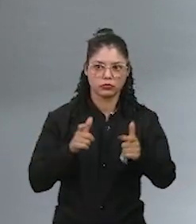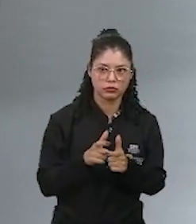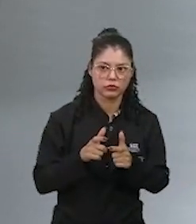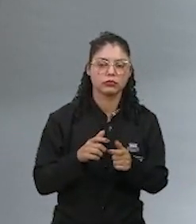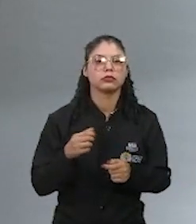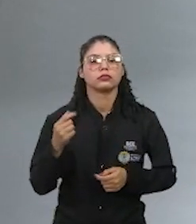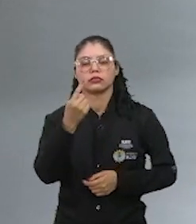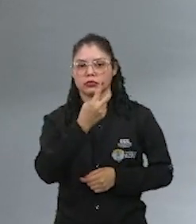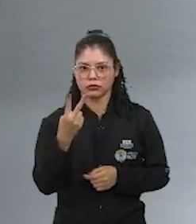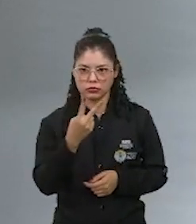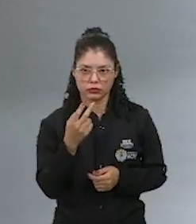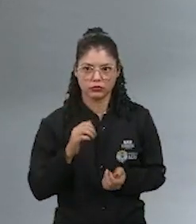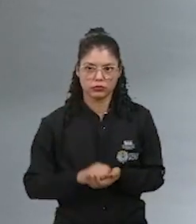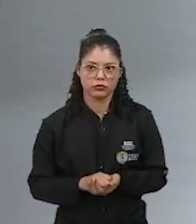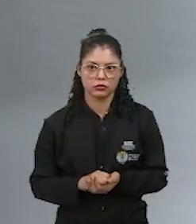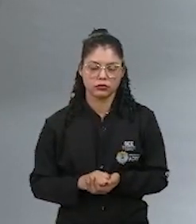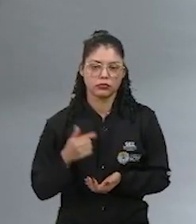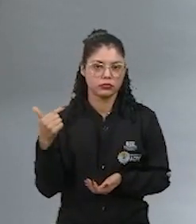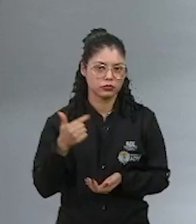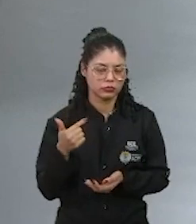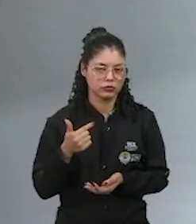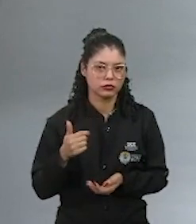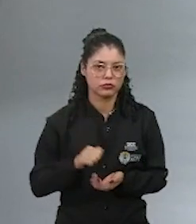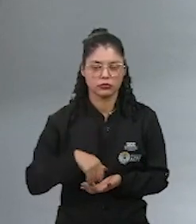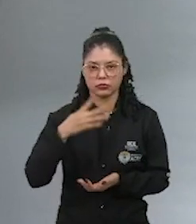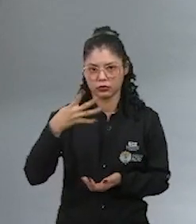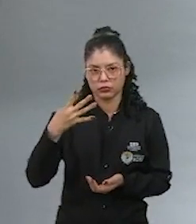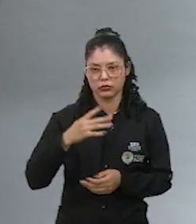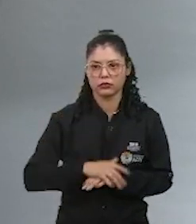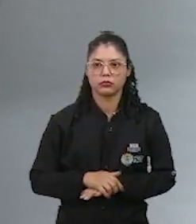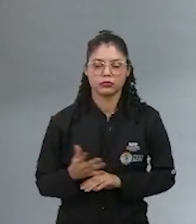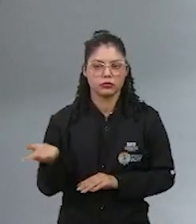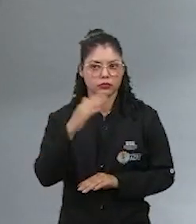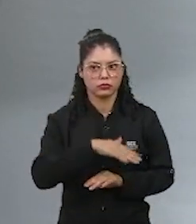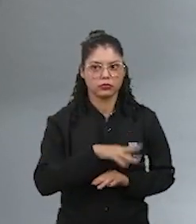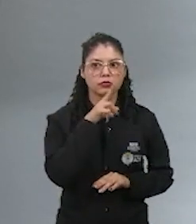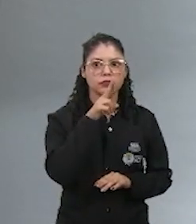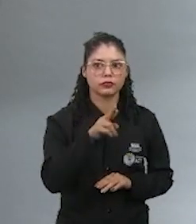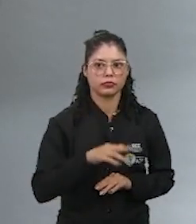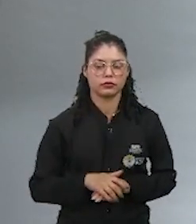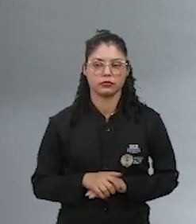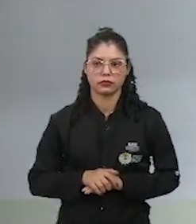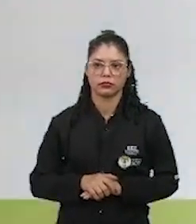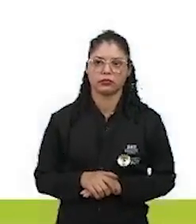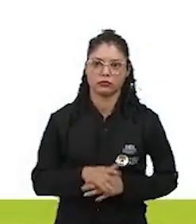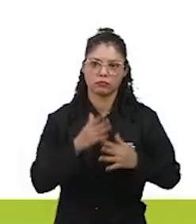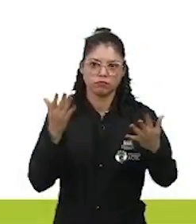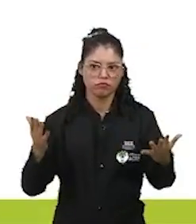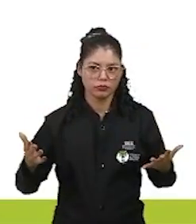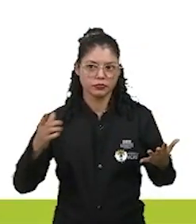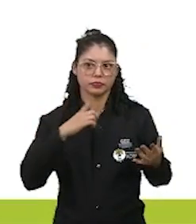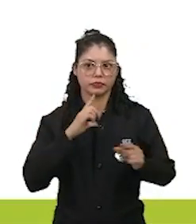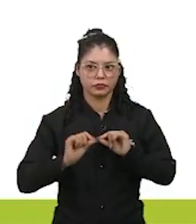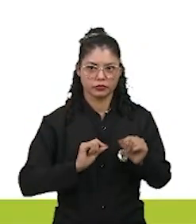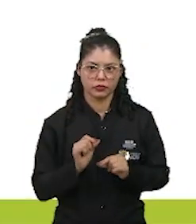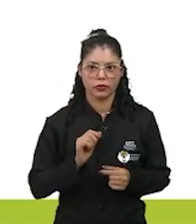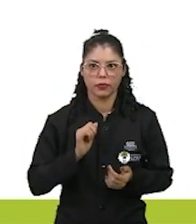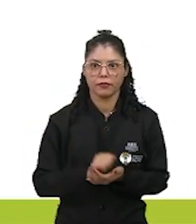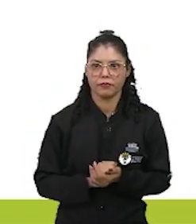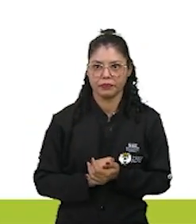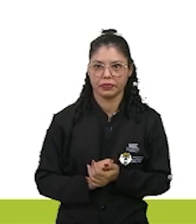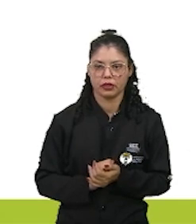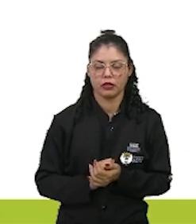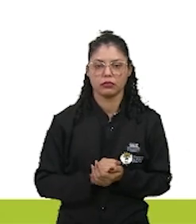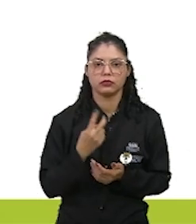função é positiva, o A, que é o valor que multiplica a variável x, ou A ou M, que é a mesma coisa, ele vai ser crescente,